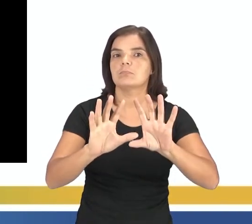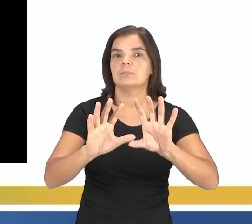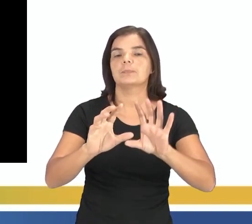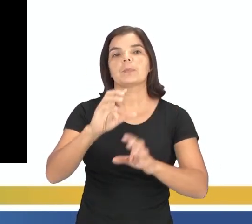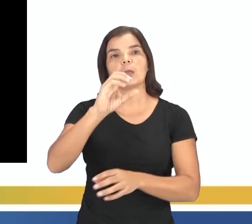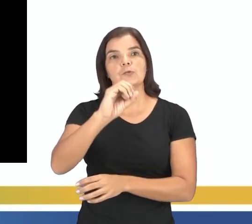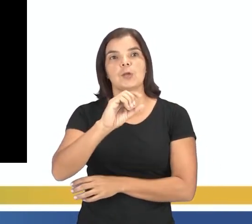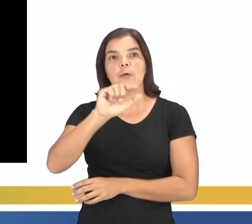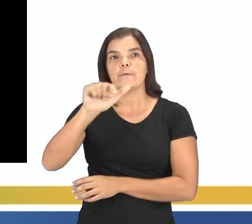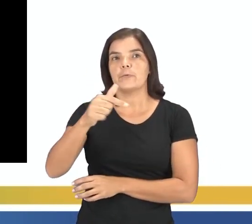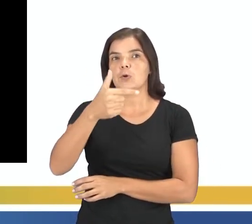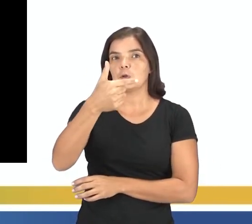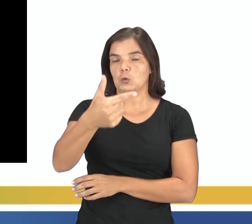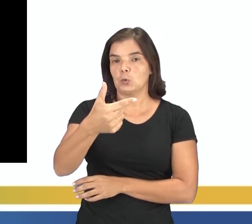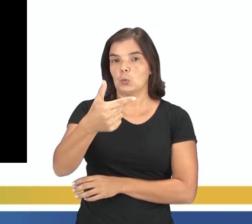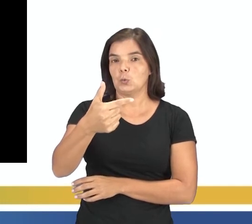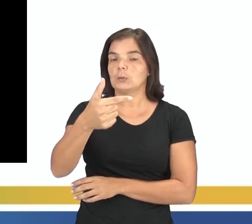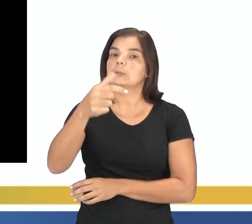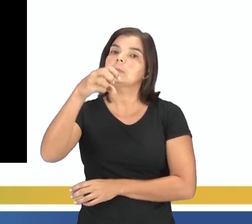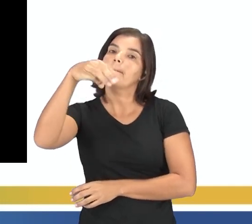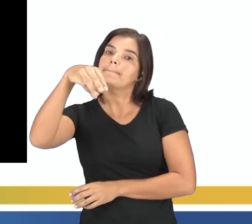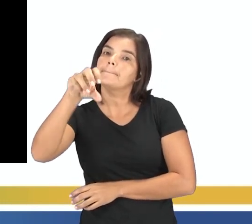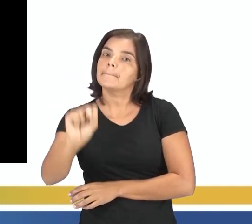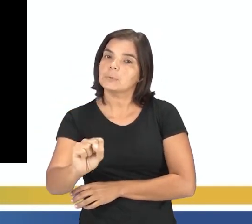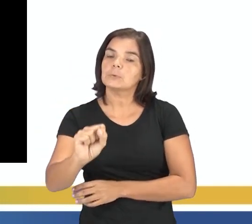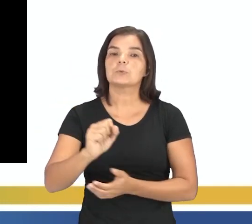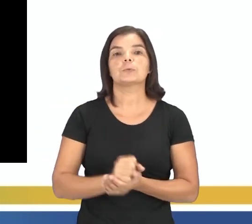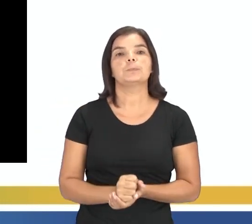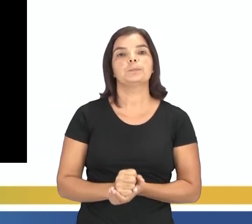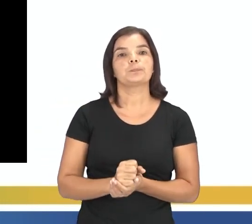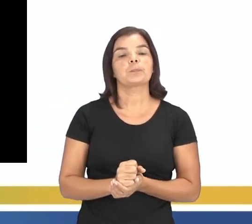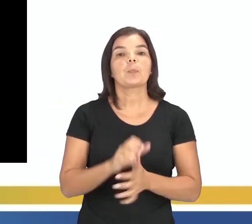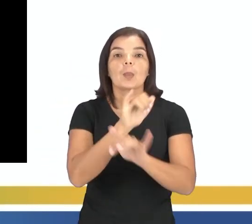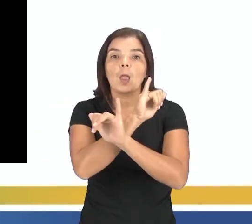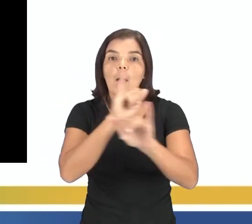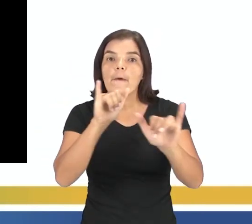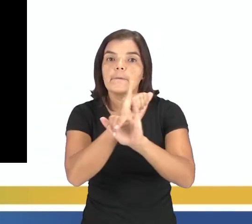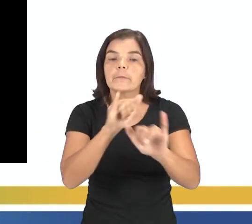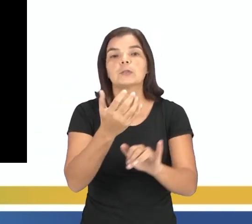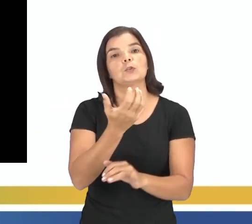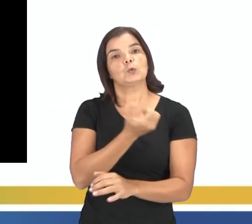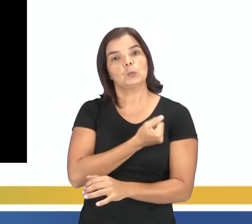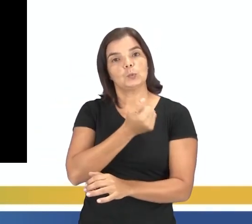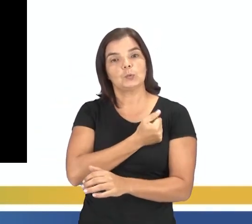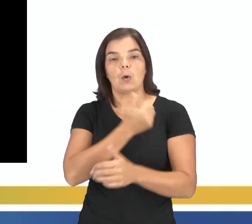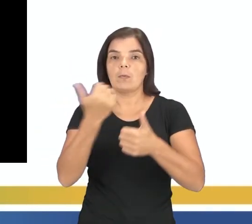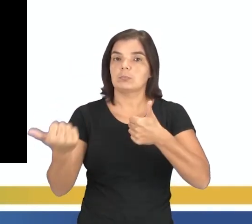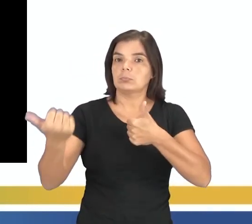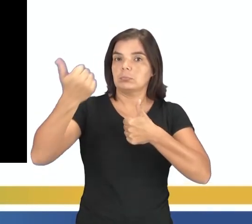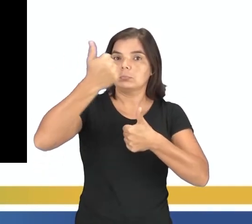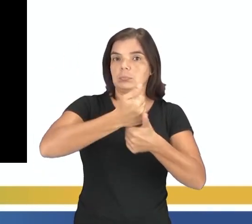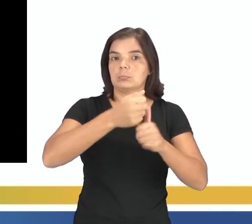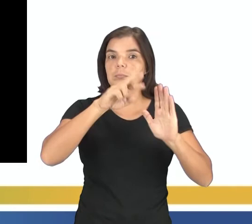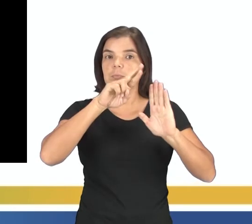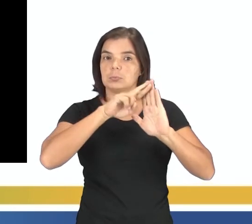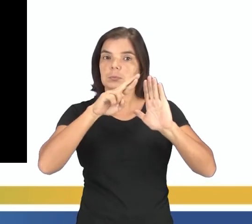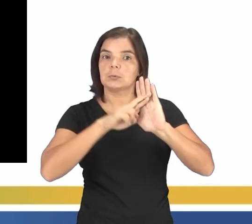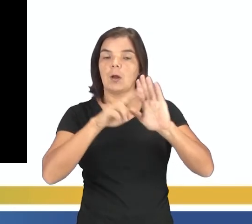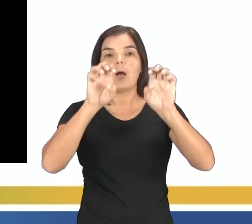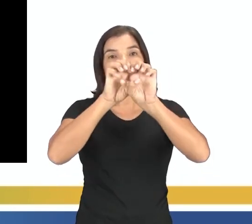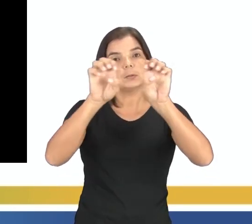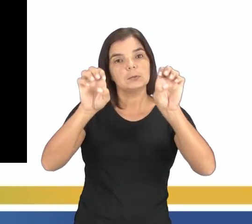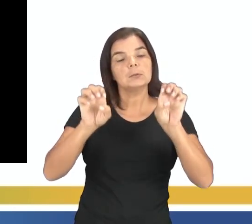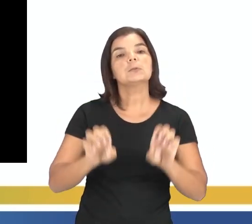é 0,2 metros por segundo. Aplicando essas informações, esses dados retirados aqui na nossa